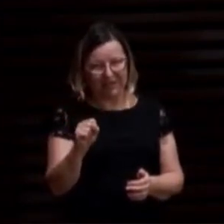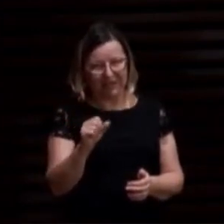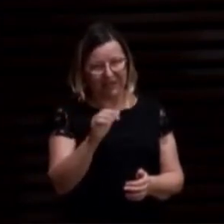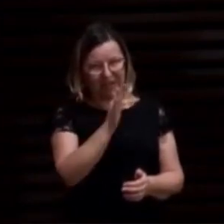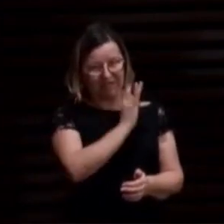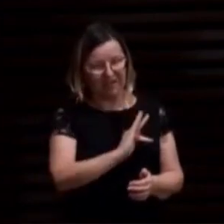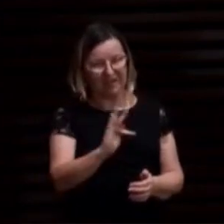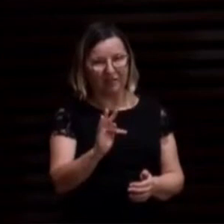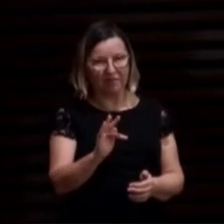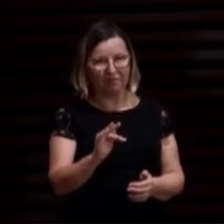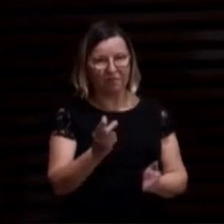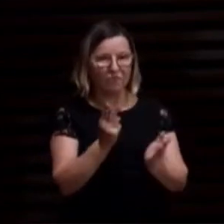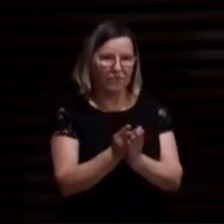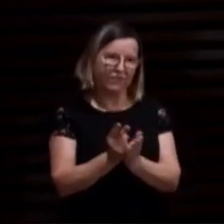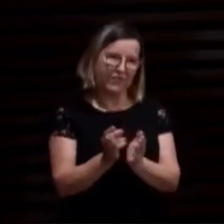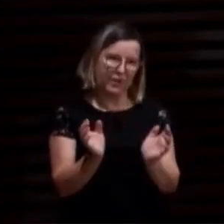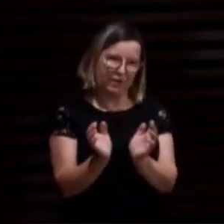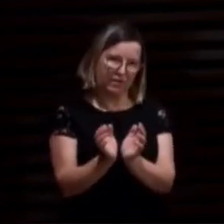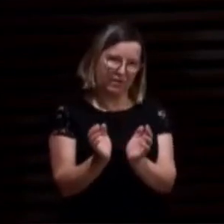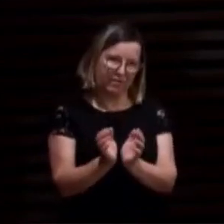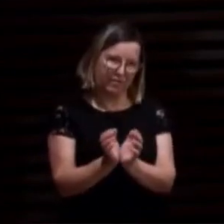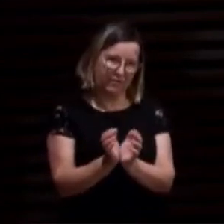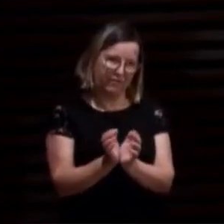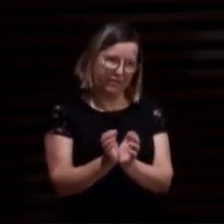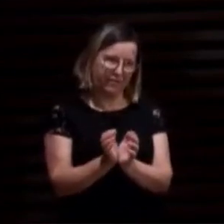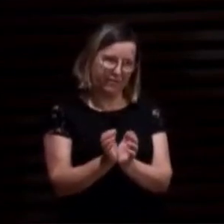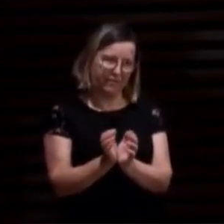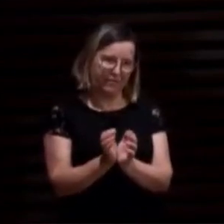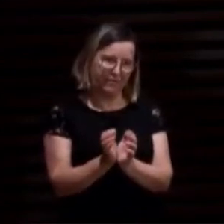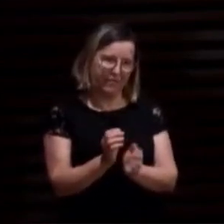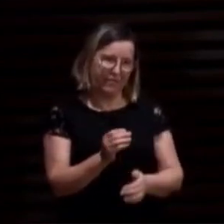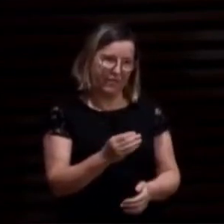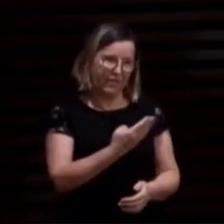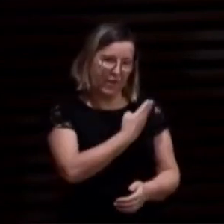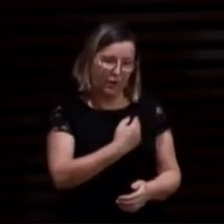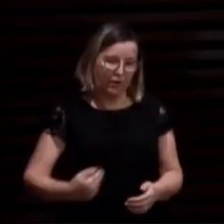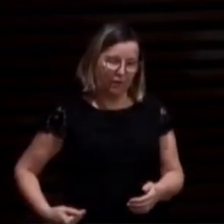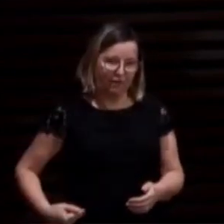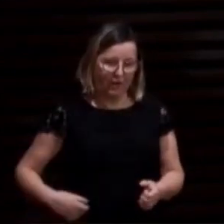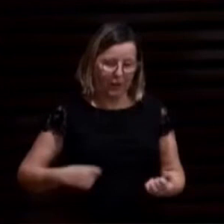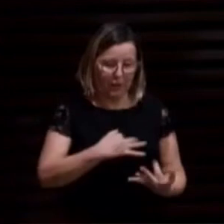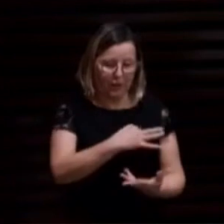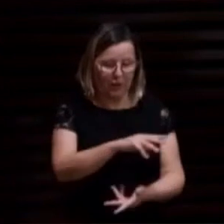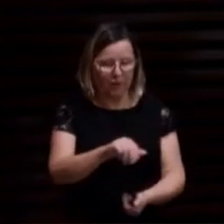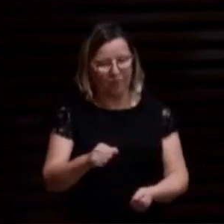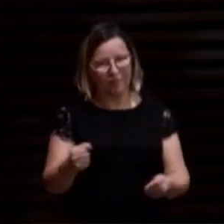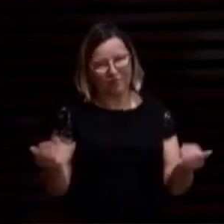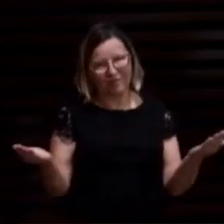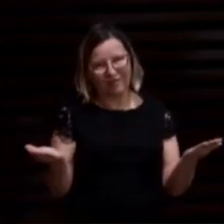a mesma turma que governa o mundo hoje.